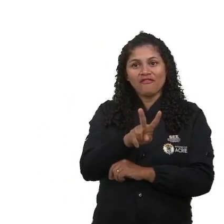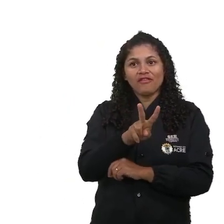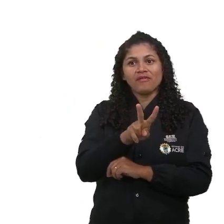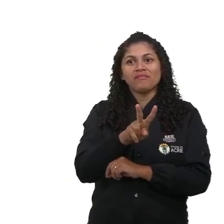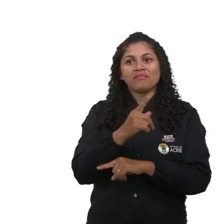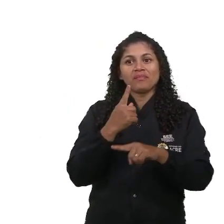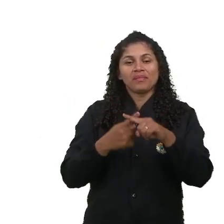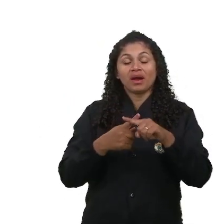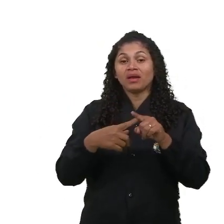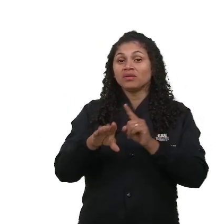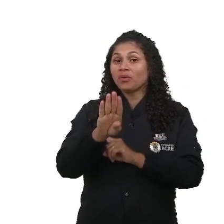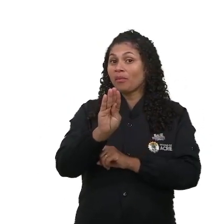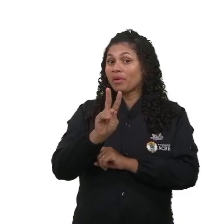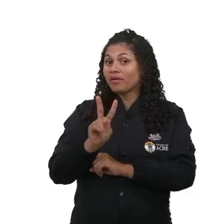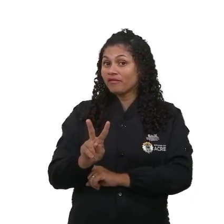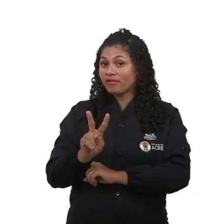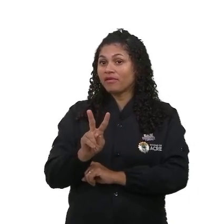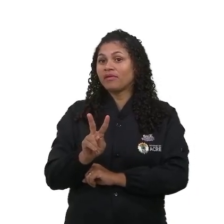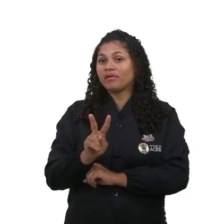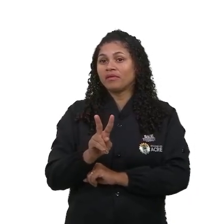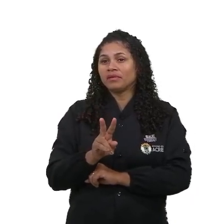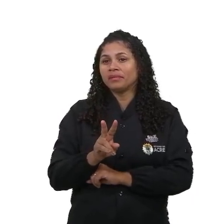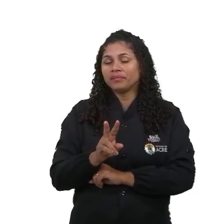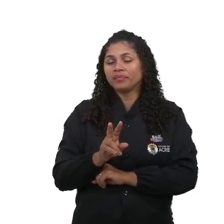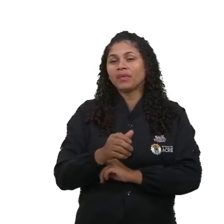É só eu pegar o alfa, que é menos 2, lembra?